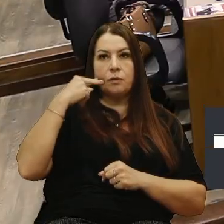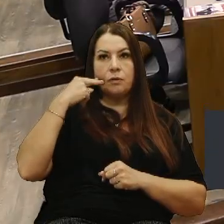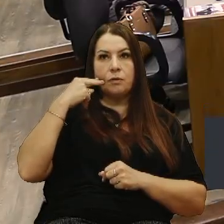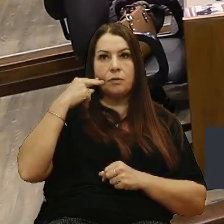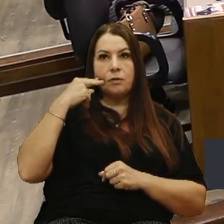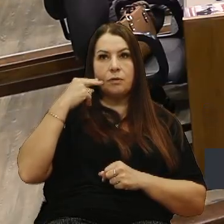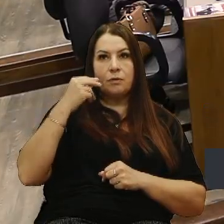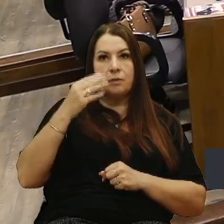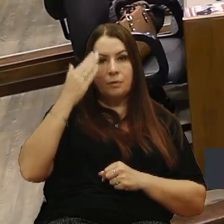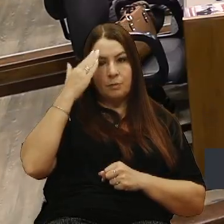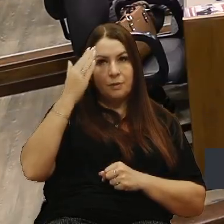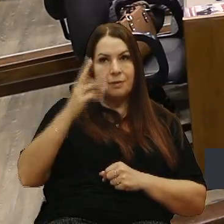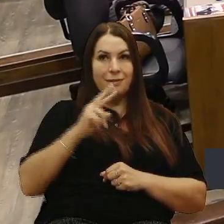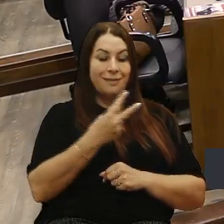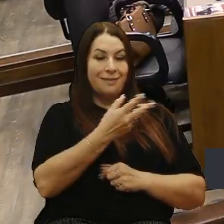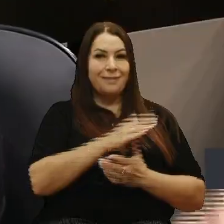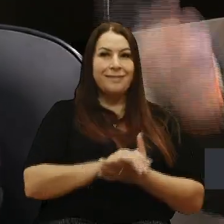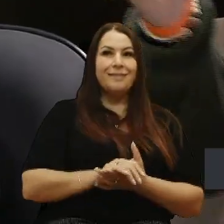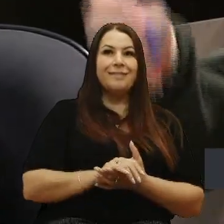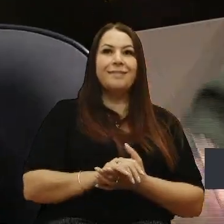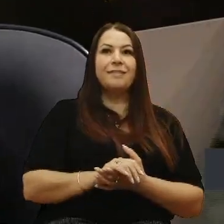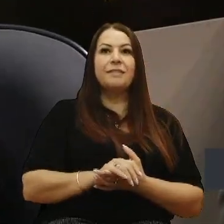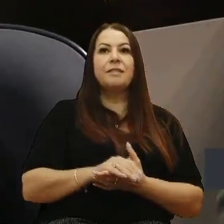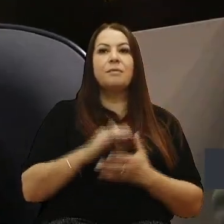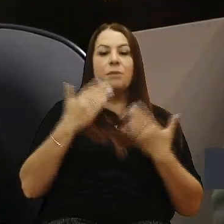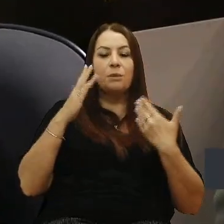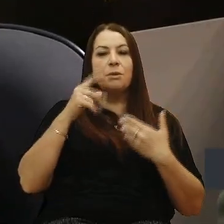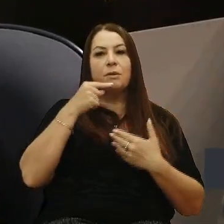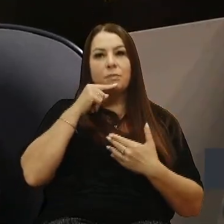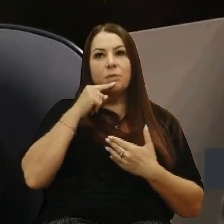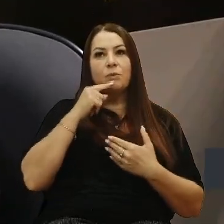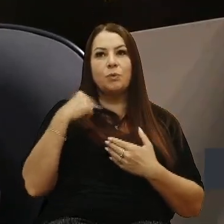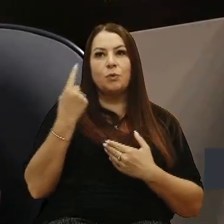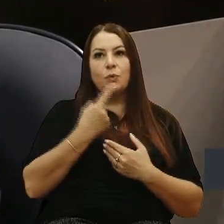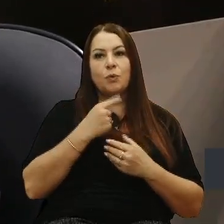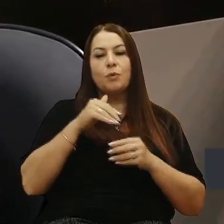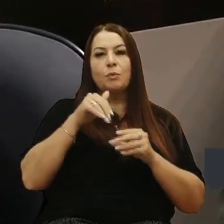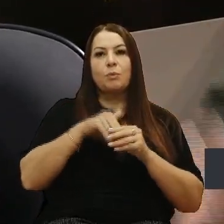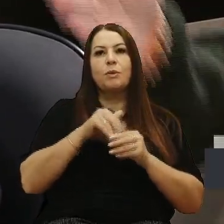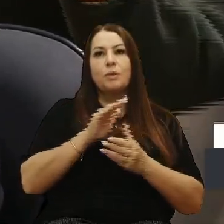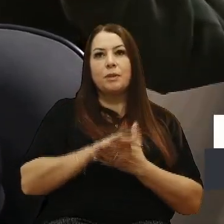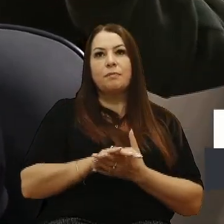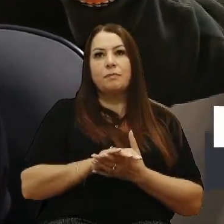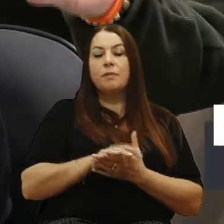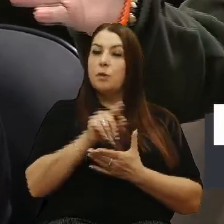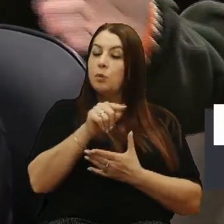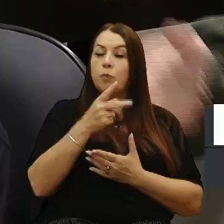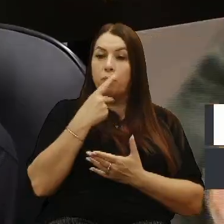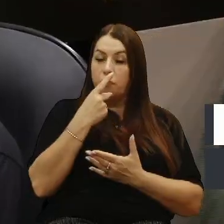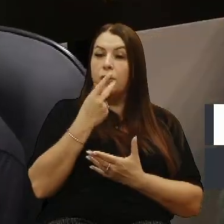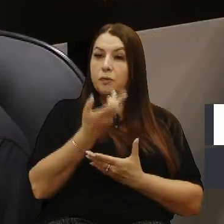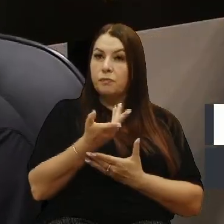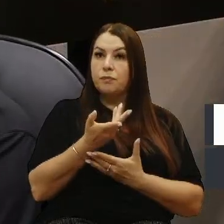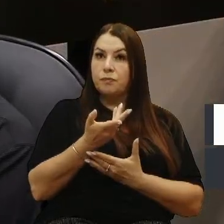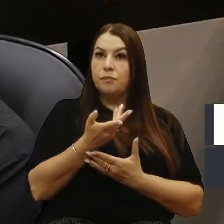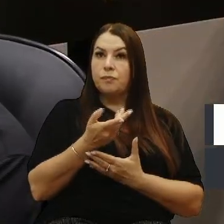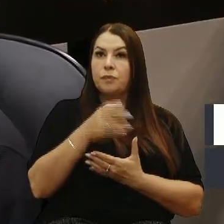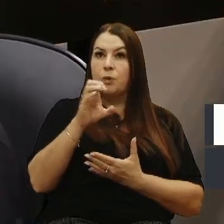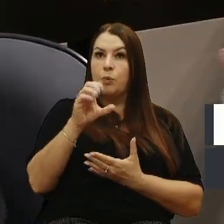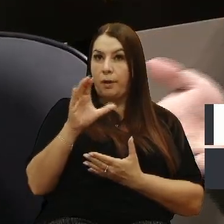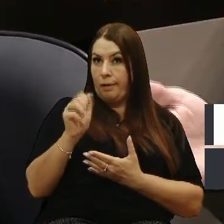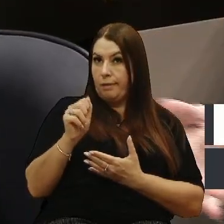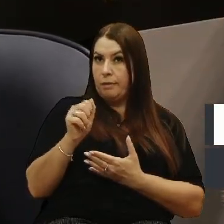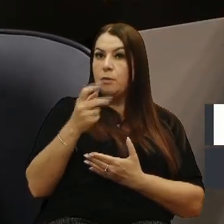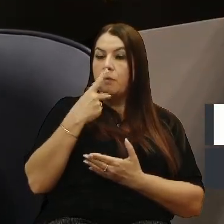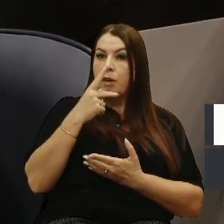cara. Ao contrário. Parabéns, vereador Caleb, conta com nós aí quando for assim. E é o que o senhor falou do ECA, né? Eu quero o